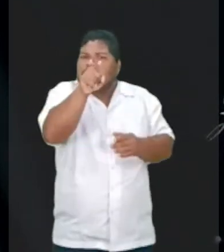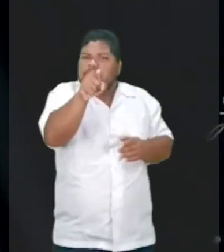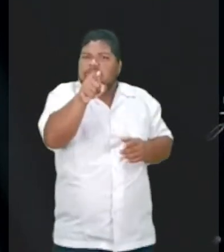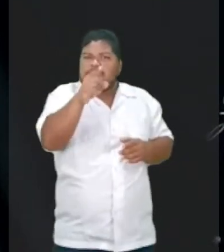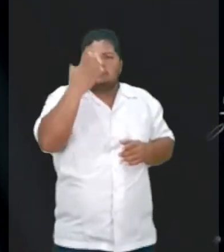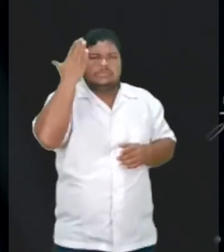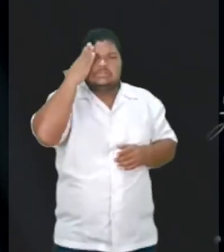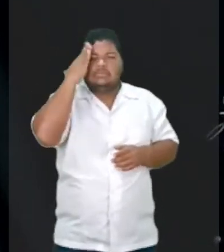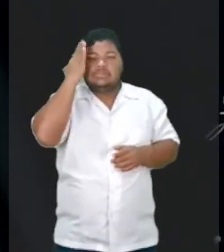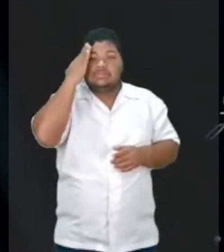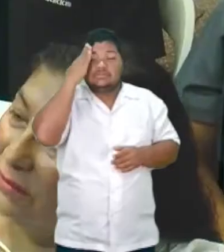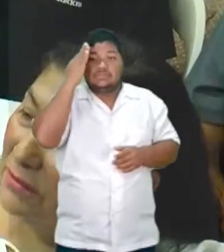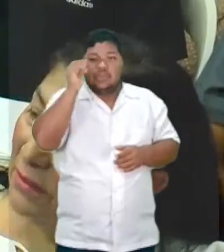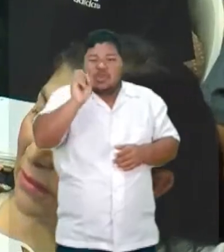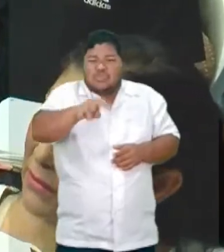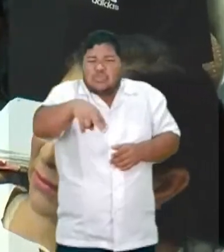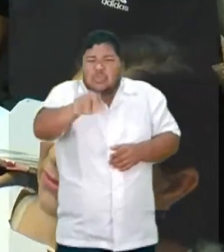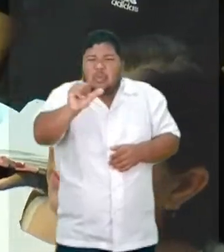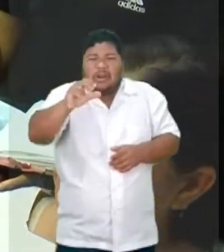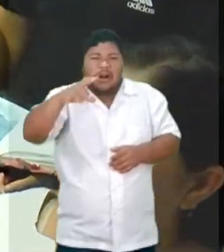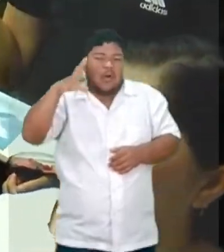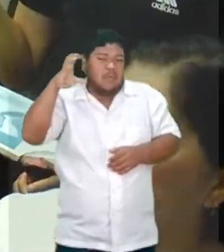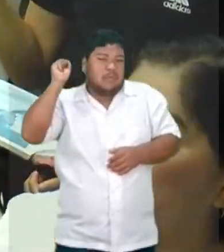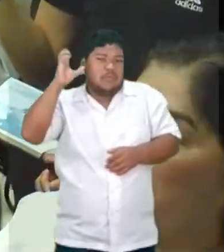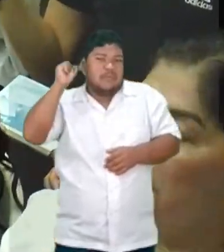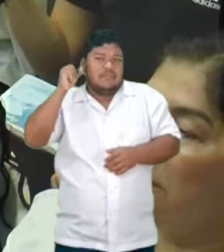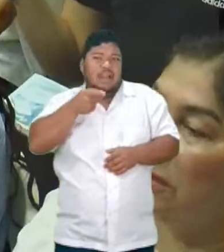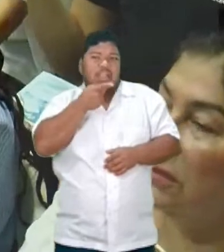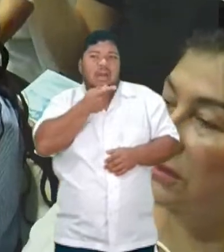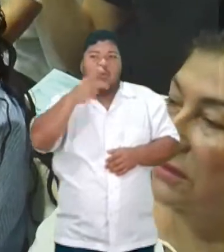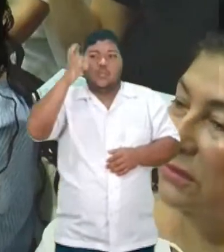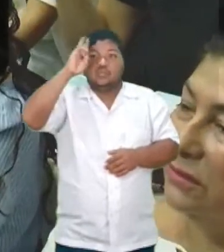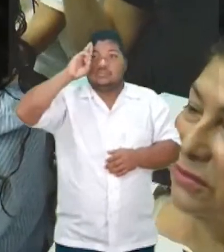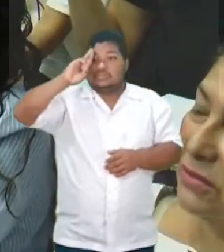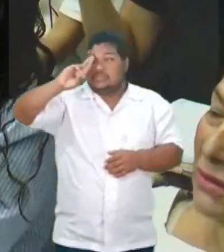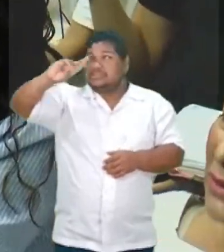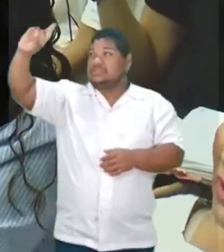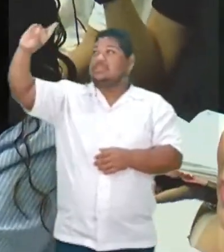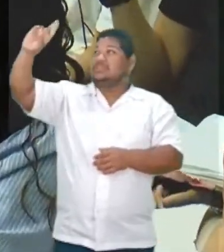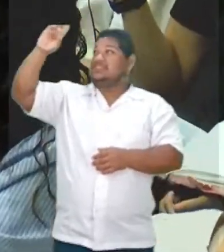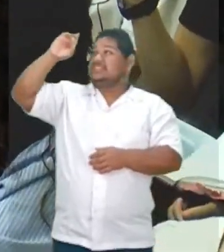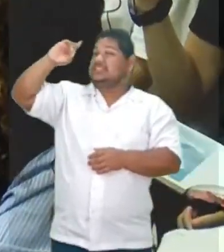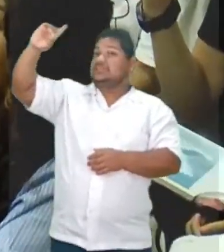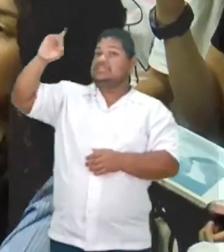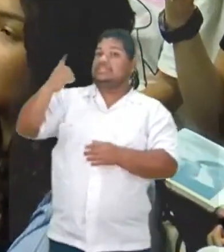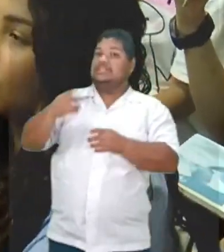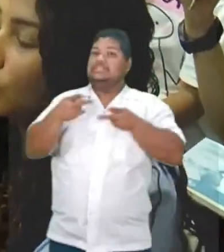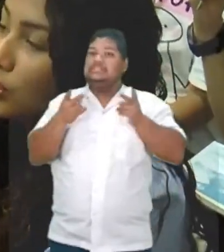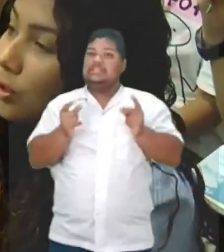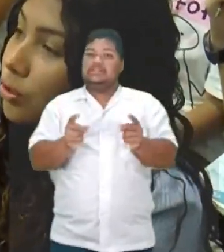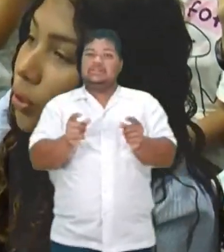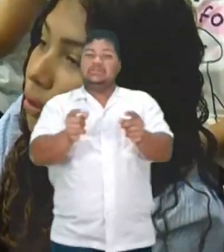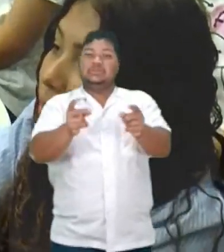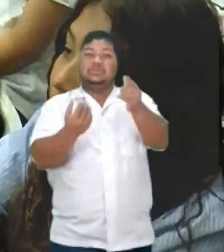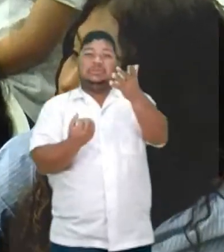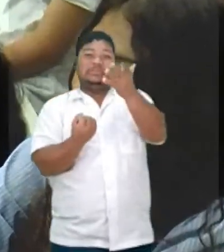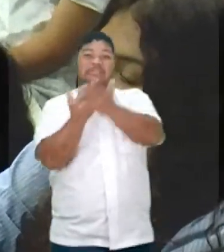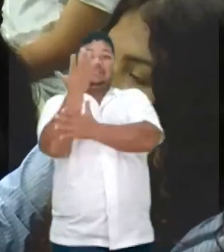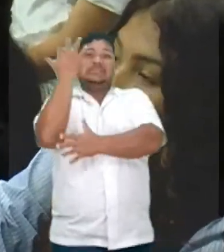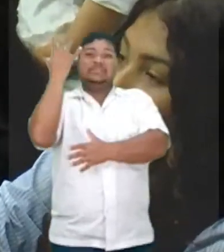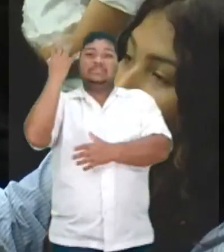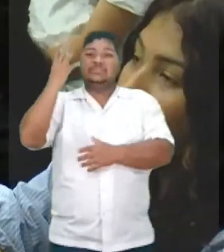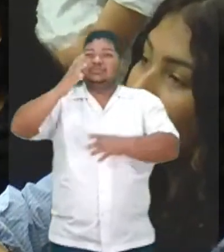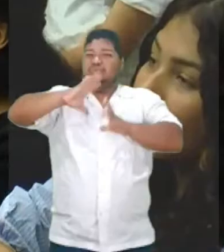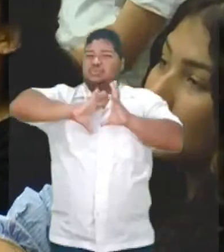sabem? Nunca ouviu falar? O Senhor é o Deus eterno, o Criador de toda a